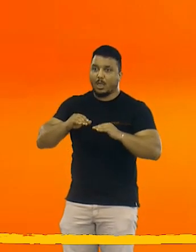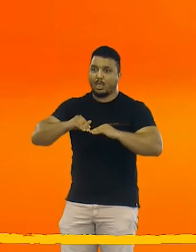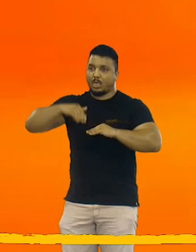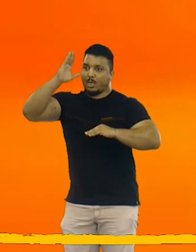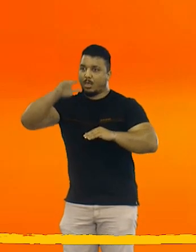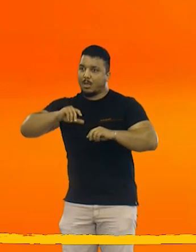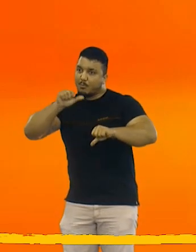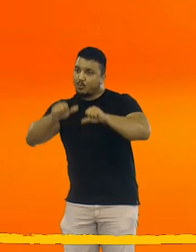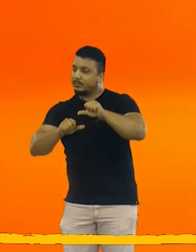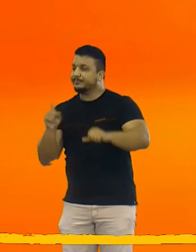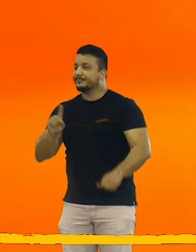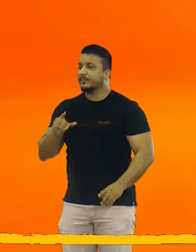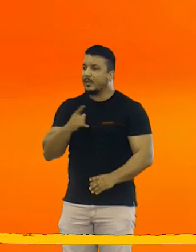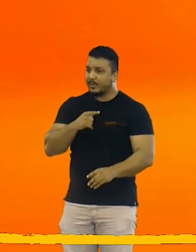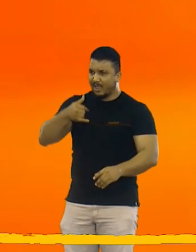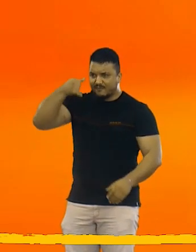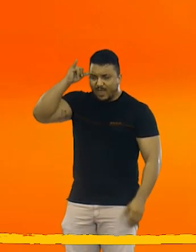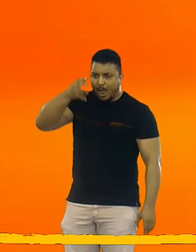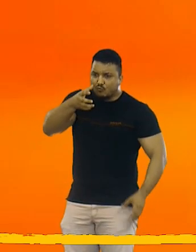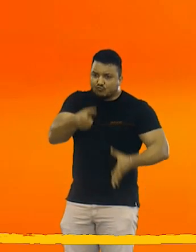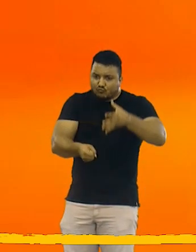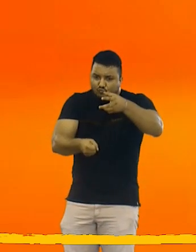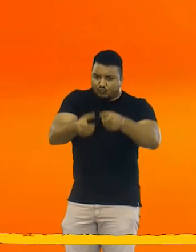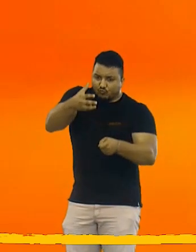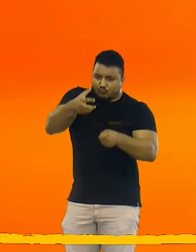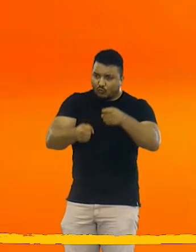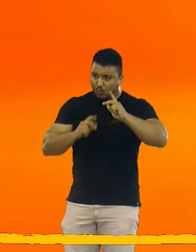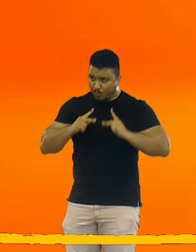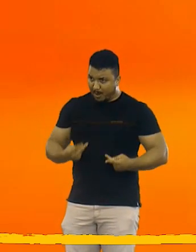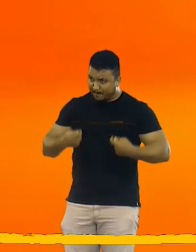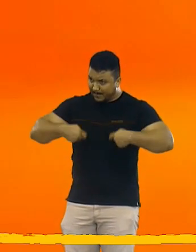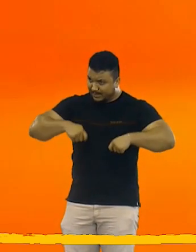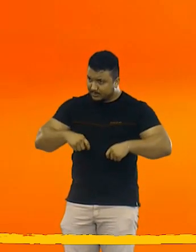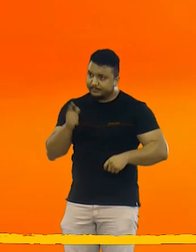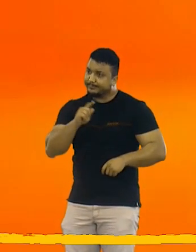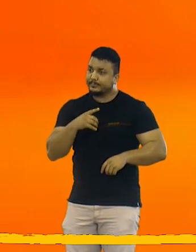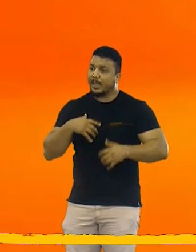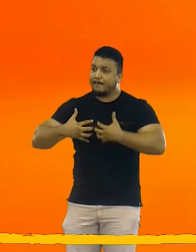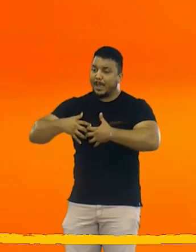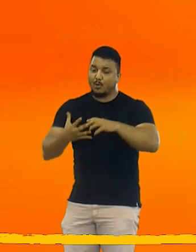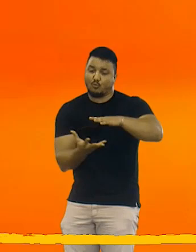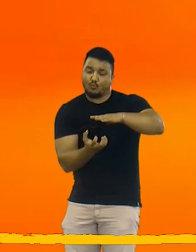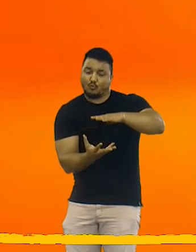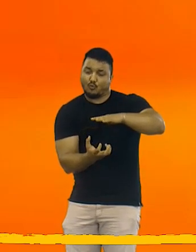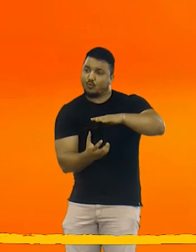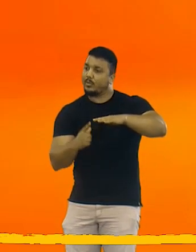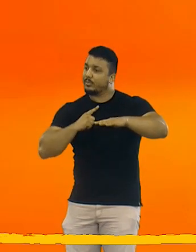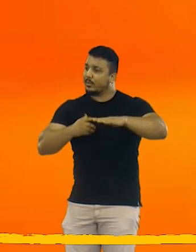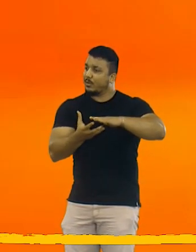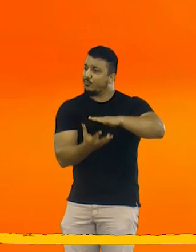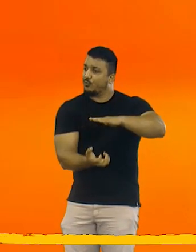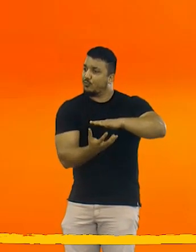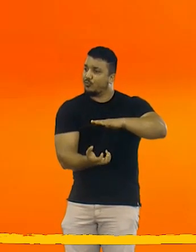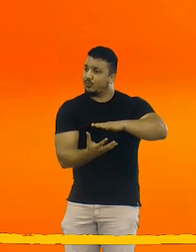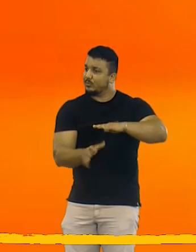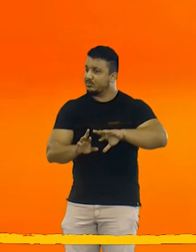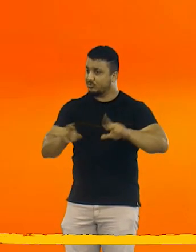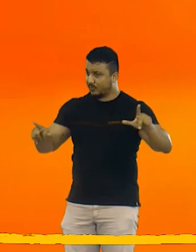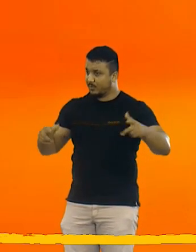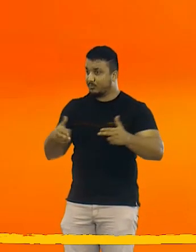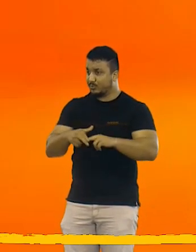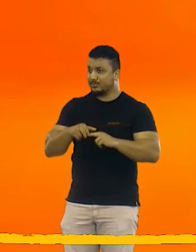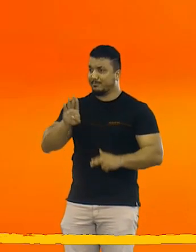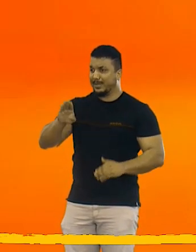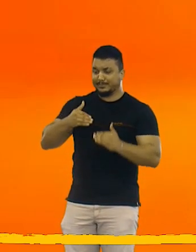para ordenhar uma vaca não necessita mais da mão de obra humana. Tudo apenas modernizado, né? Mecanizado. Então o item B